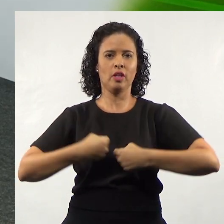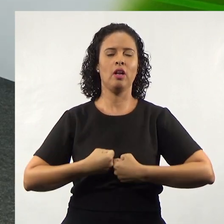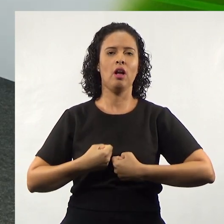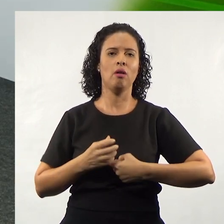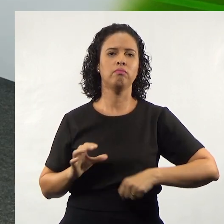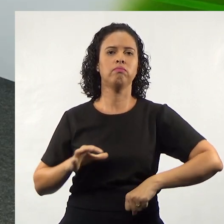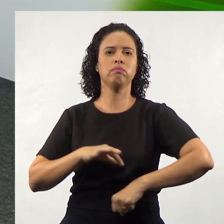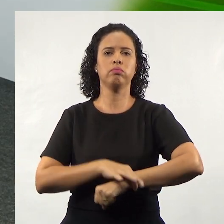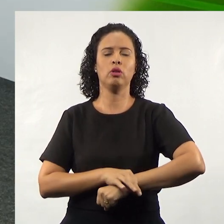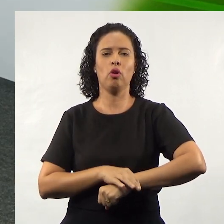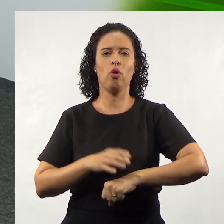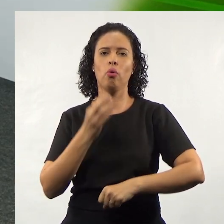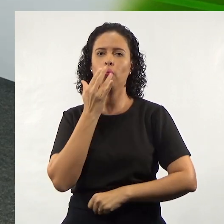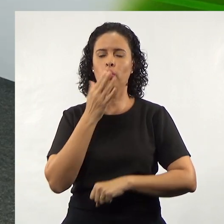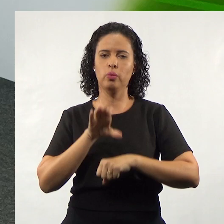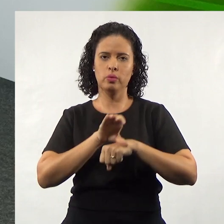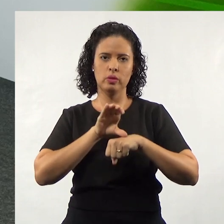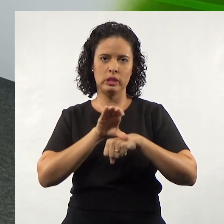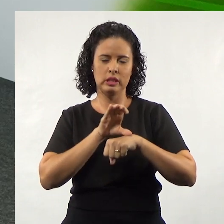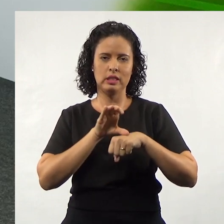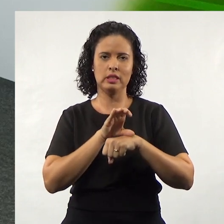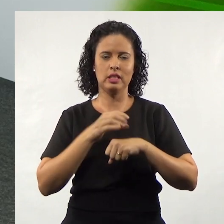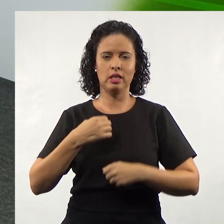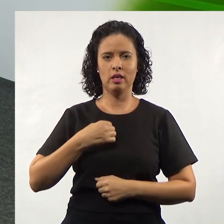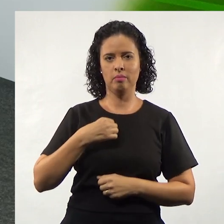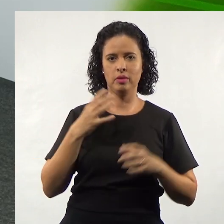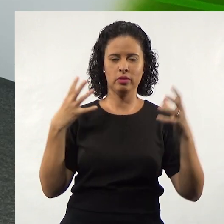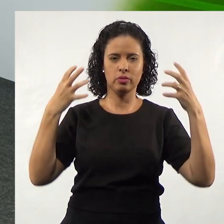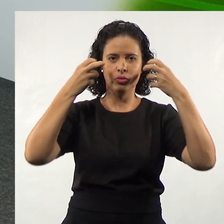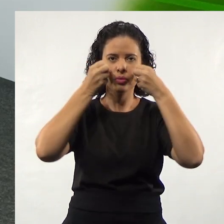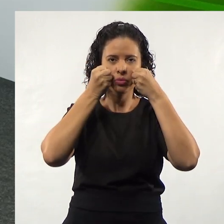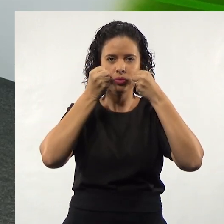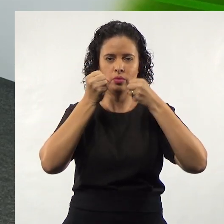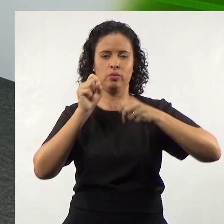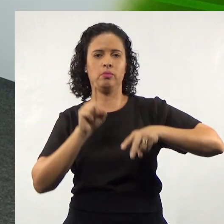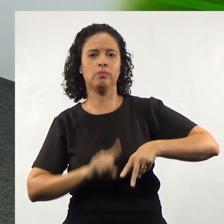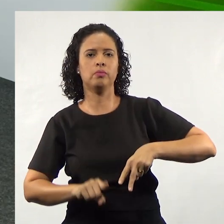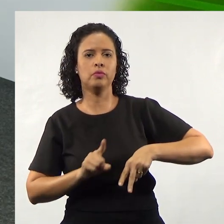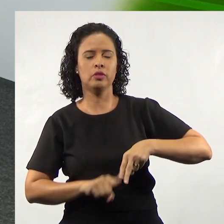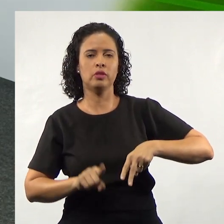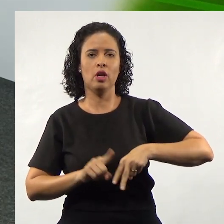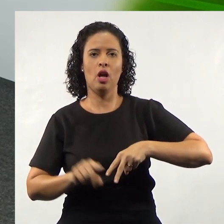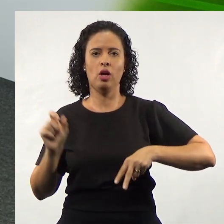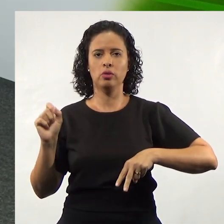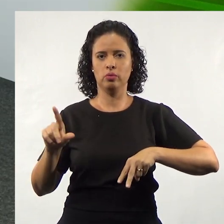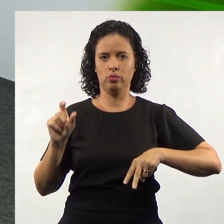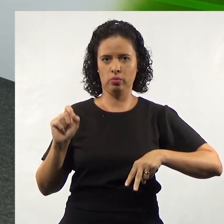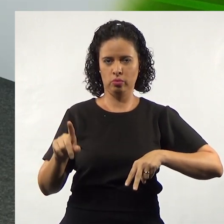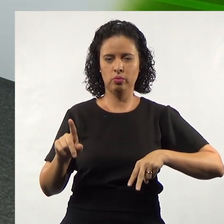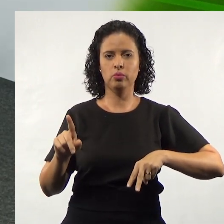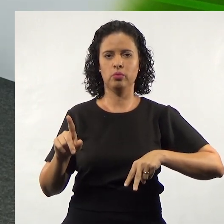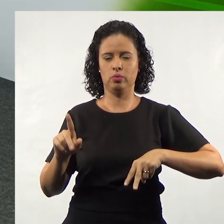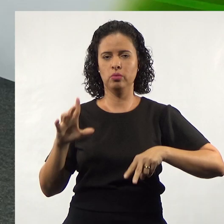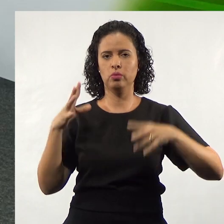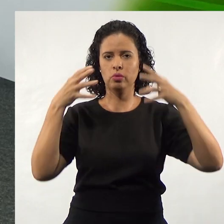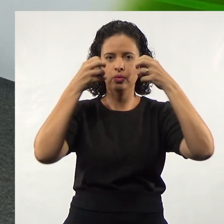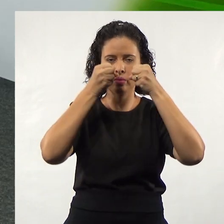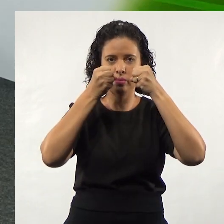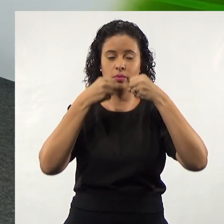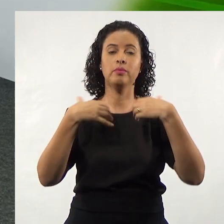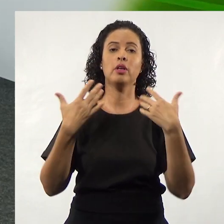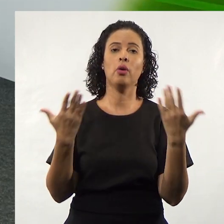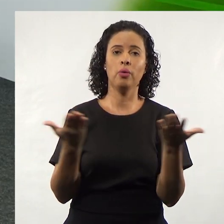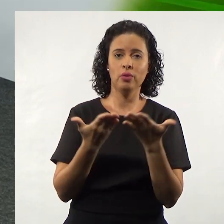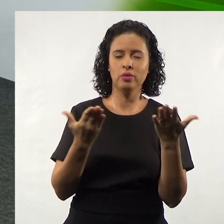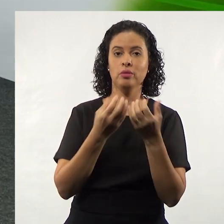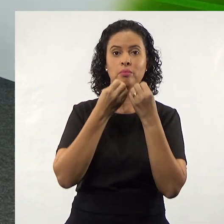terno na cor cinza, tá? Camiseta escura e calça jeans escura e sapato social. Tem muita coisa boa que nós